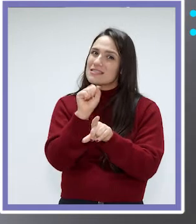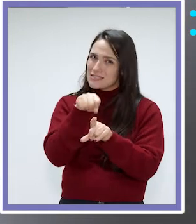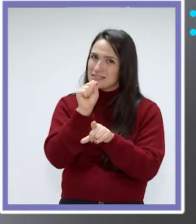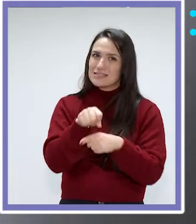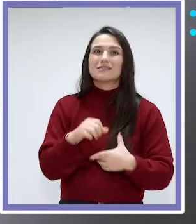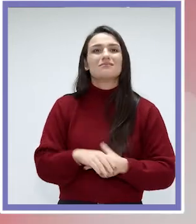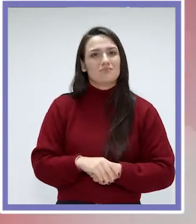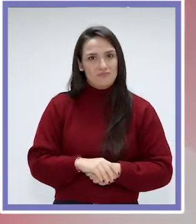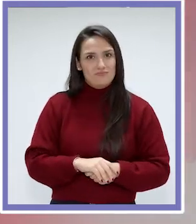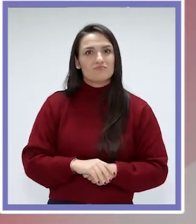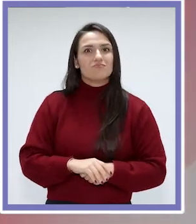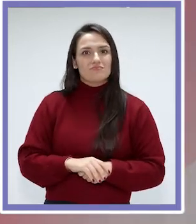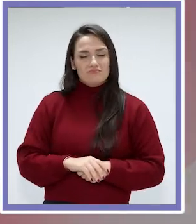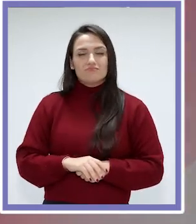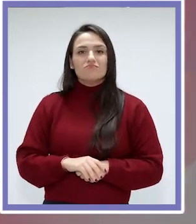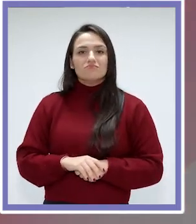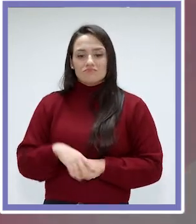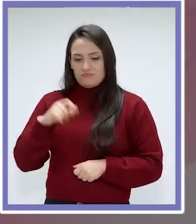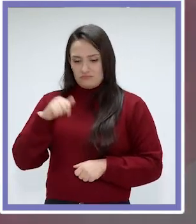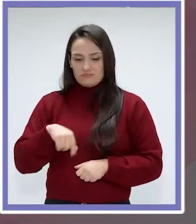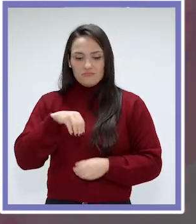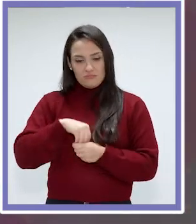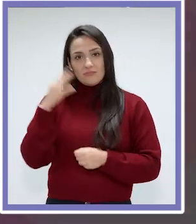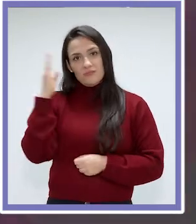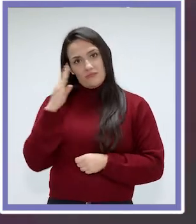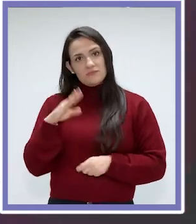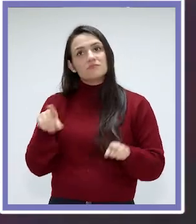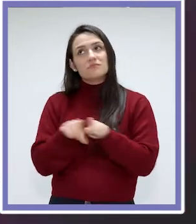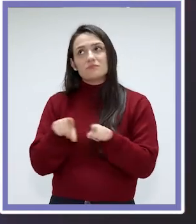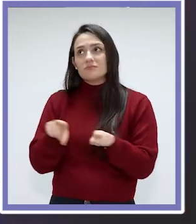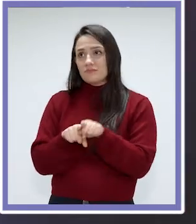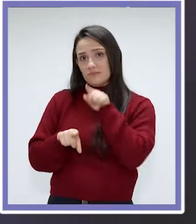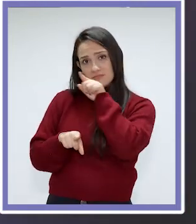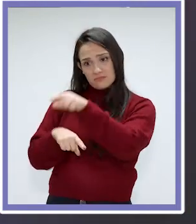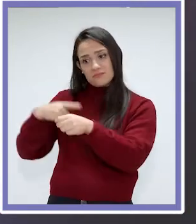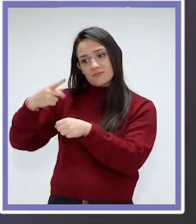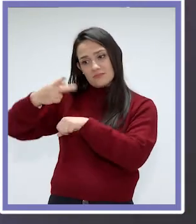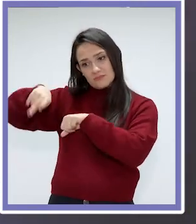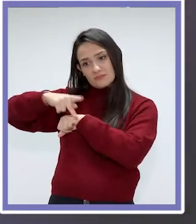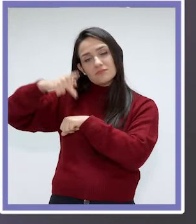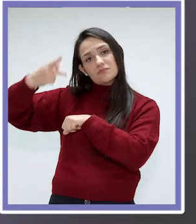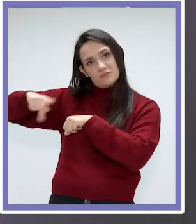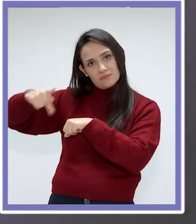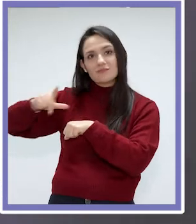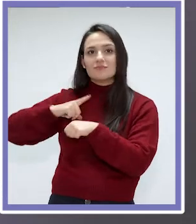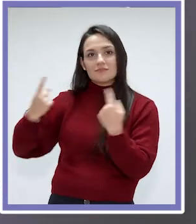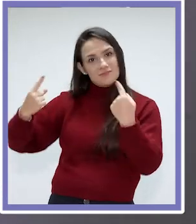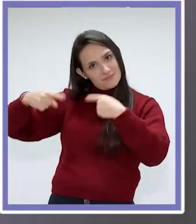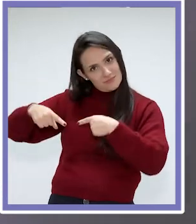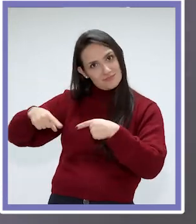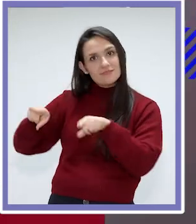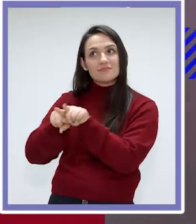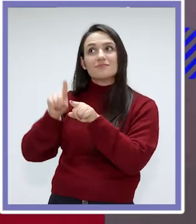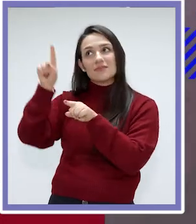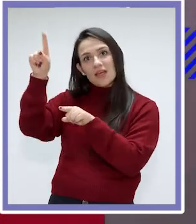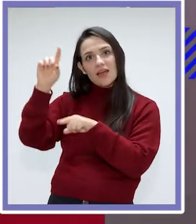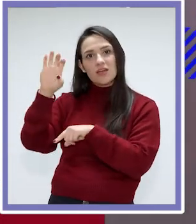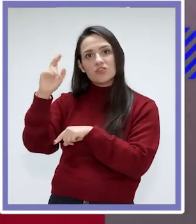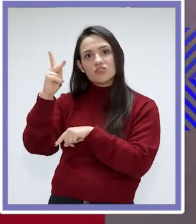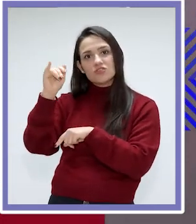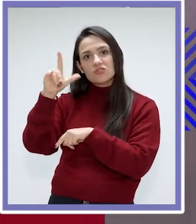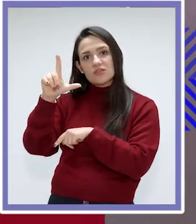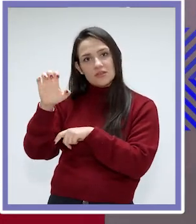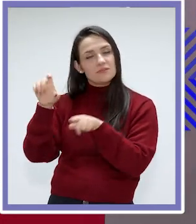que, não só estou falando aqui do contexto brasileiro, mas quando a gente fala do Chaco Paraguai, também a gente tem outros desafios, né? Quando nós fizemos a expedição,